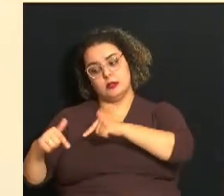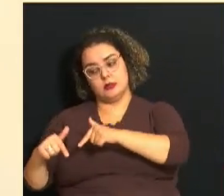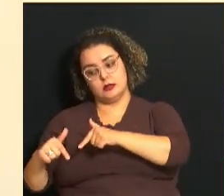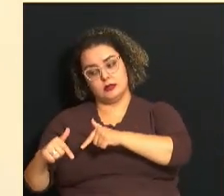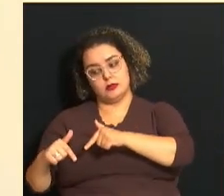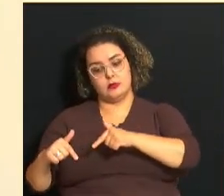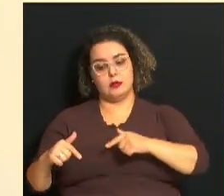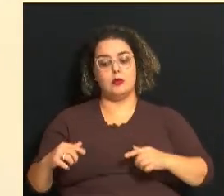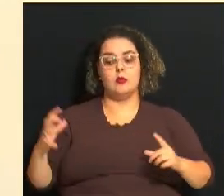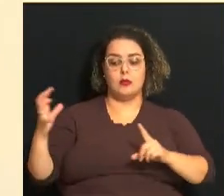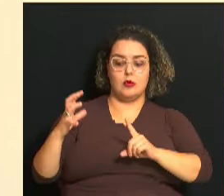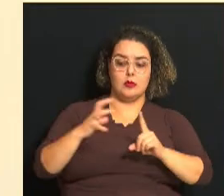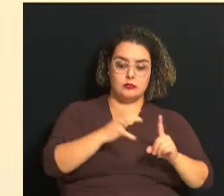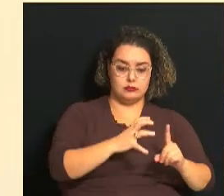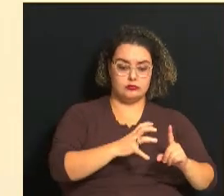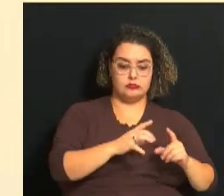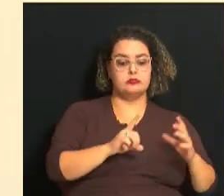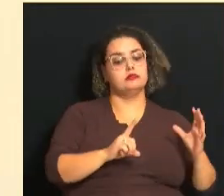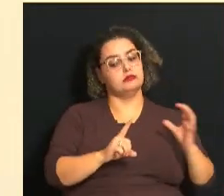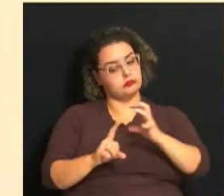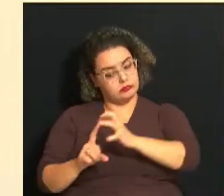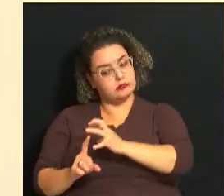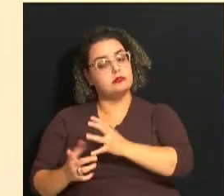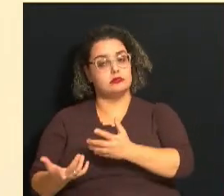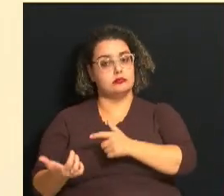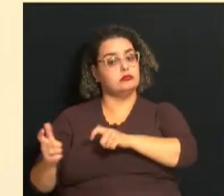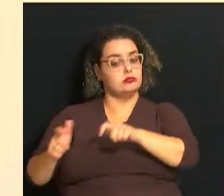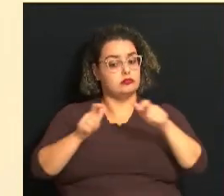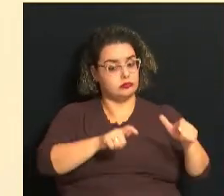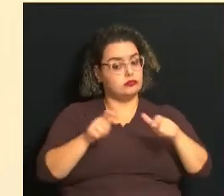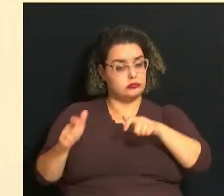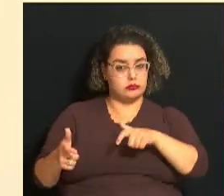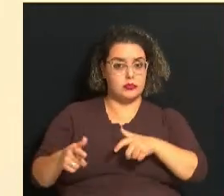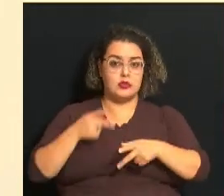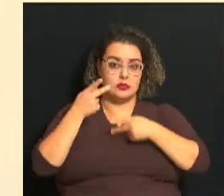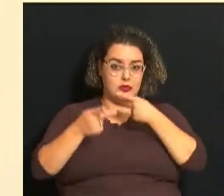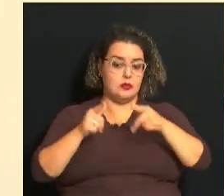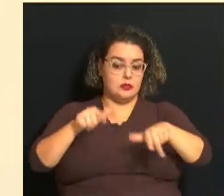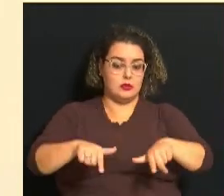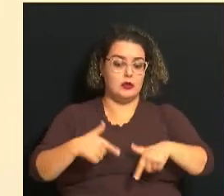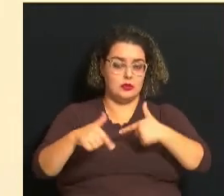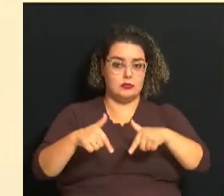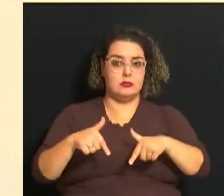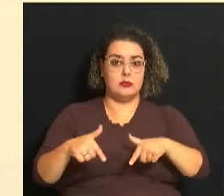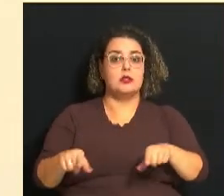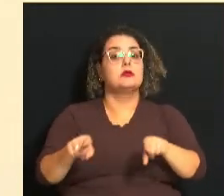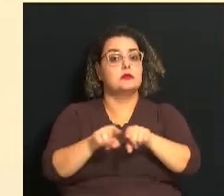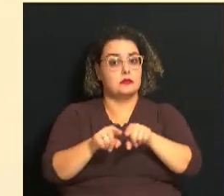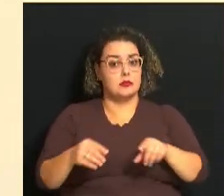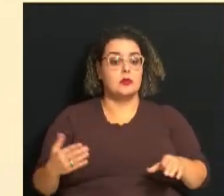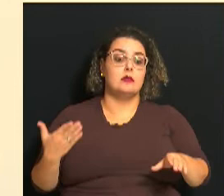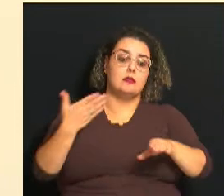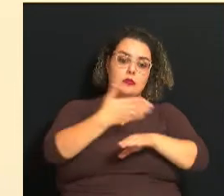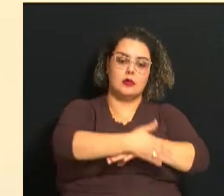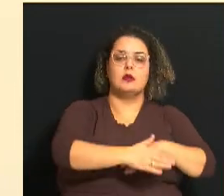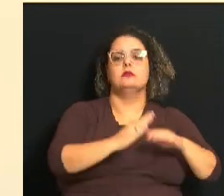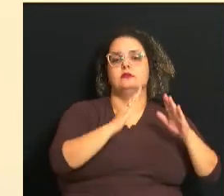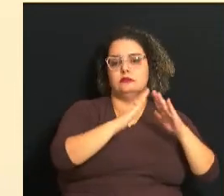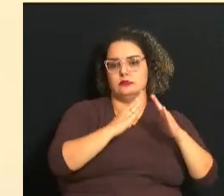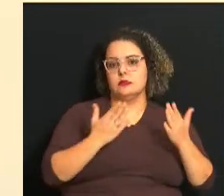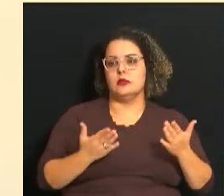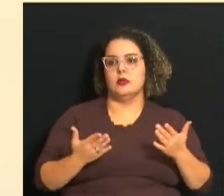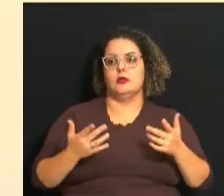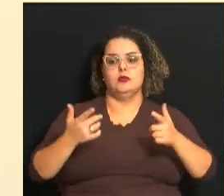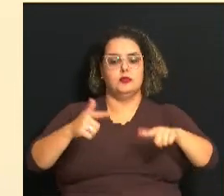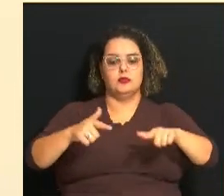casa casa trabalho e é curioso isso né porque gelado de ambiente de trabalho mas ele também se estende para além do prédio né Para Além